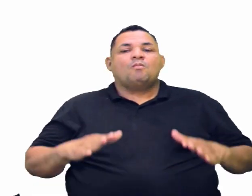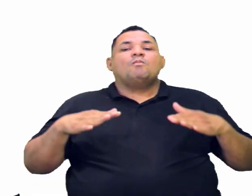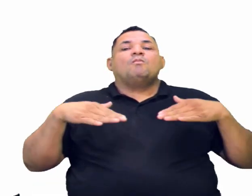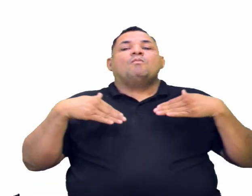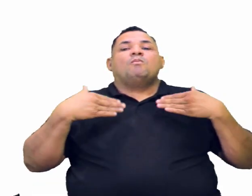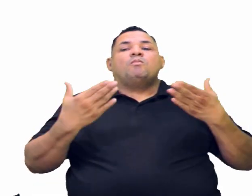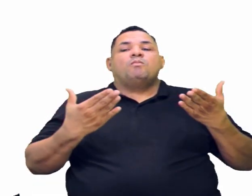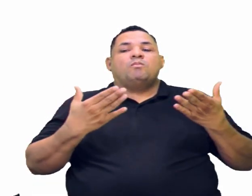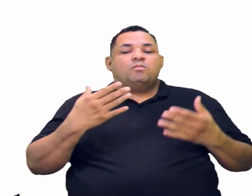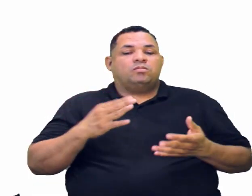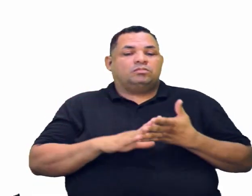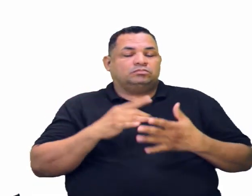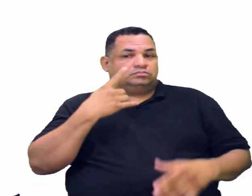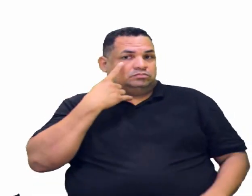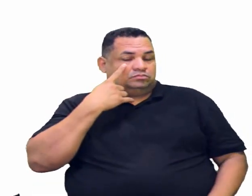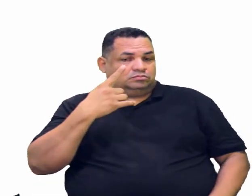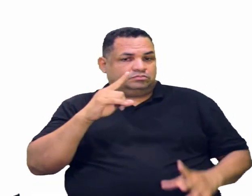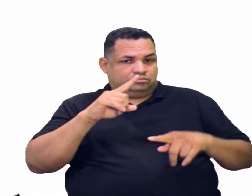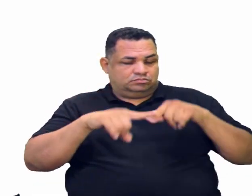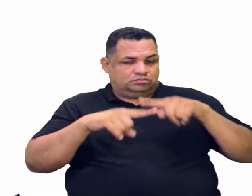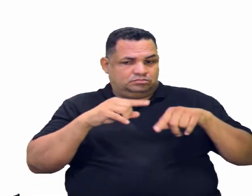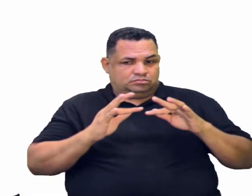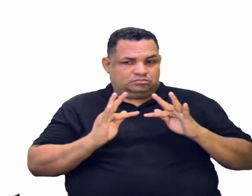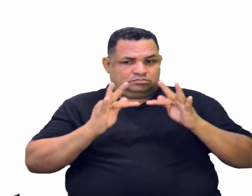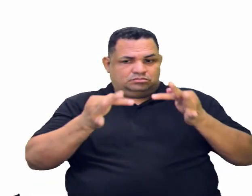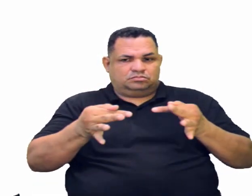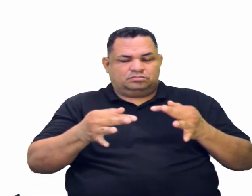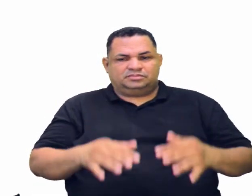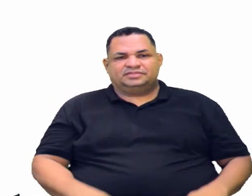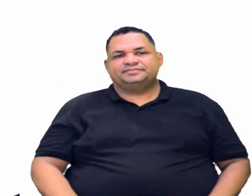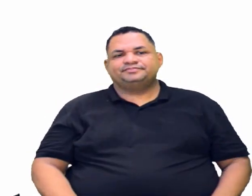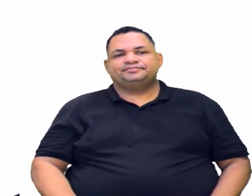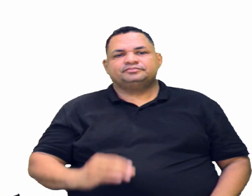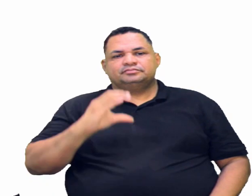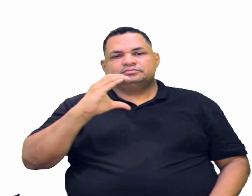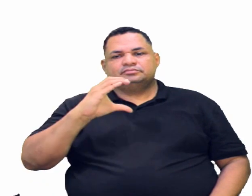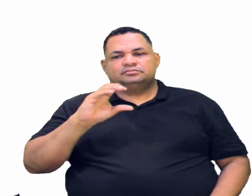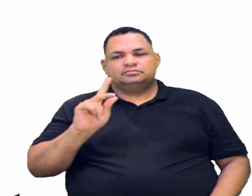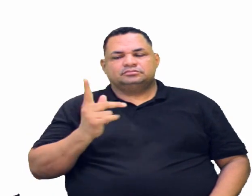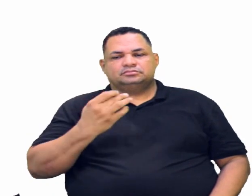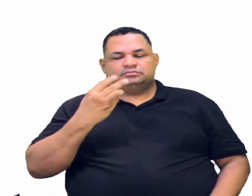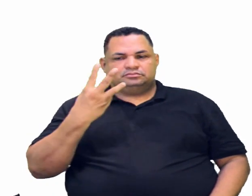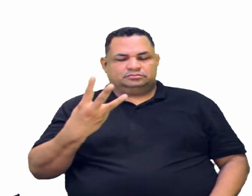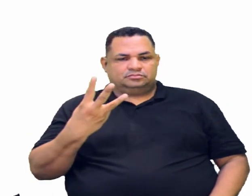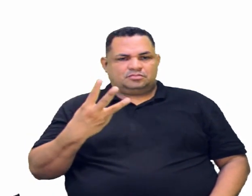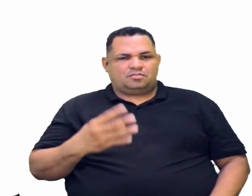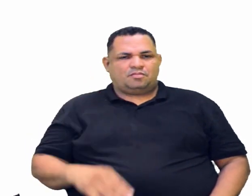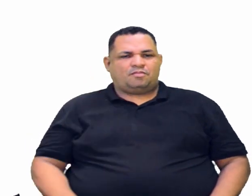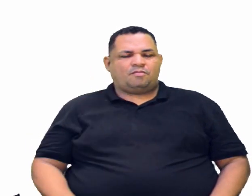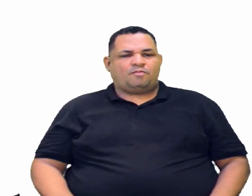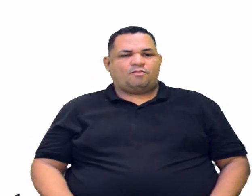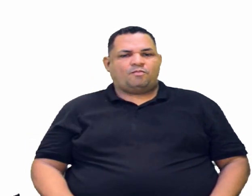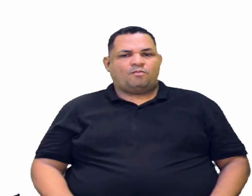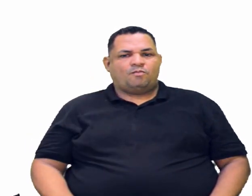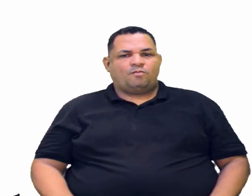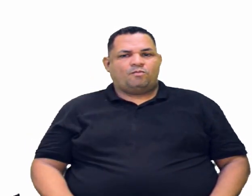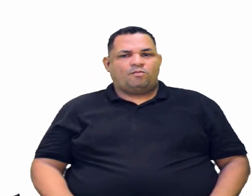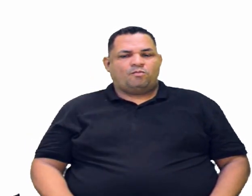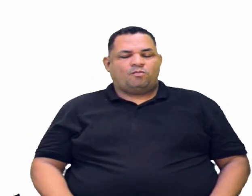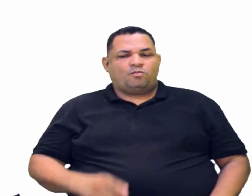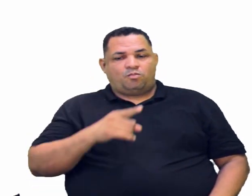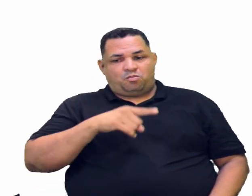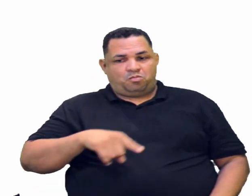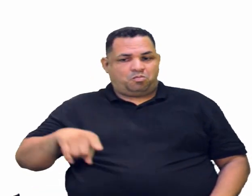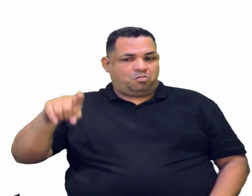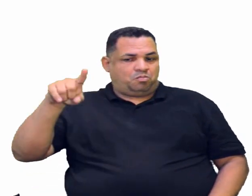a gente vai observar o produto final, ó, esse CH3 é esse aqui, esse CH3 é